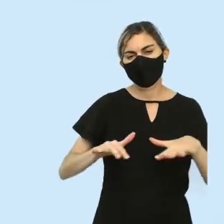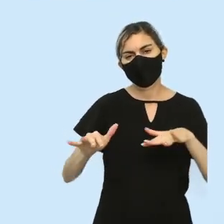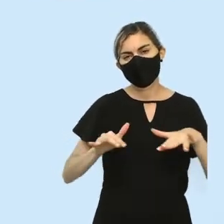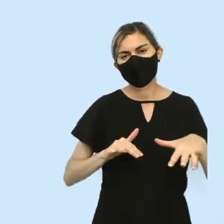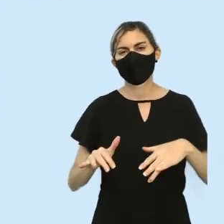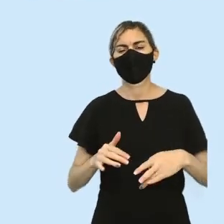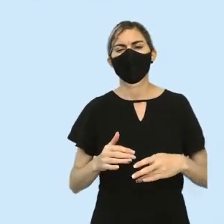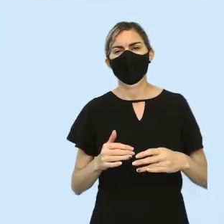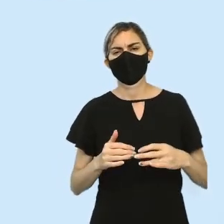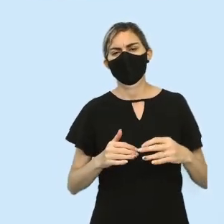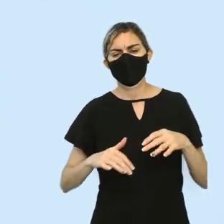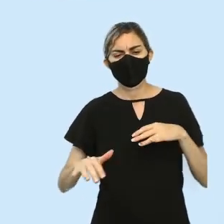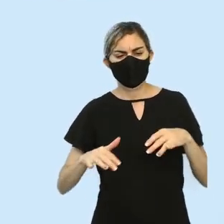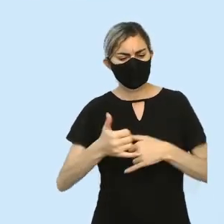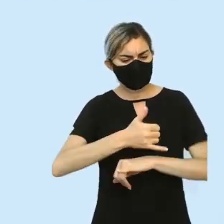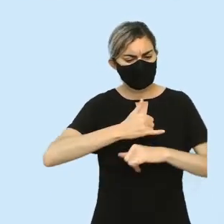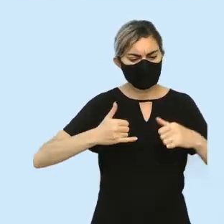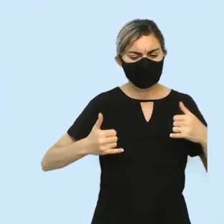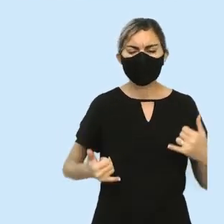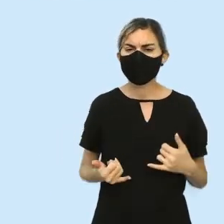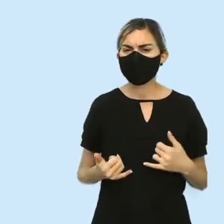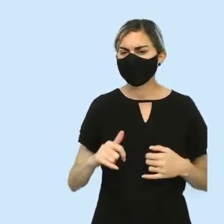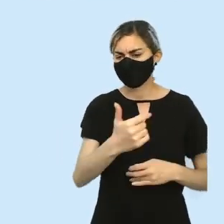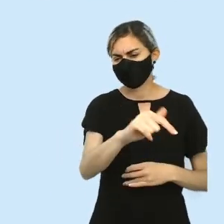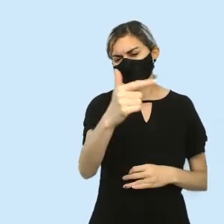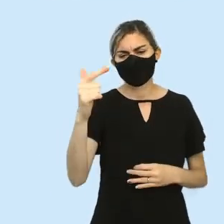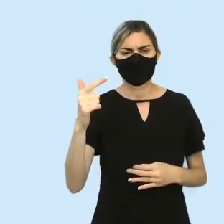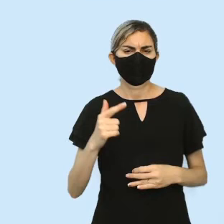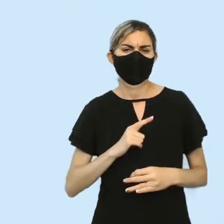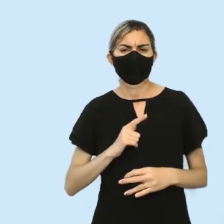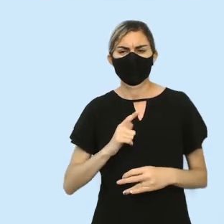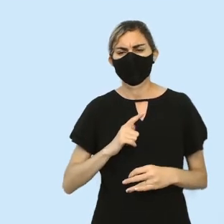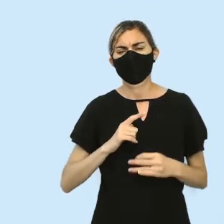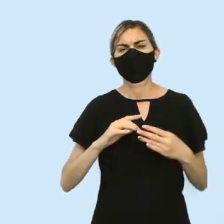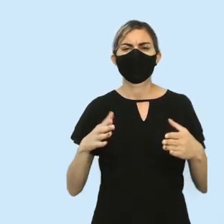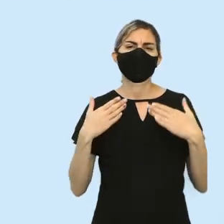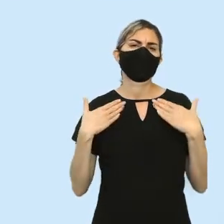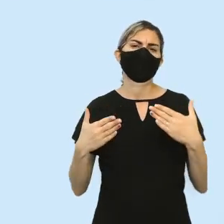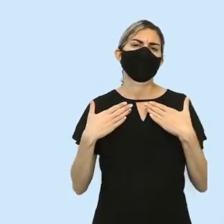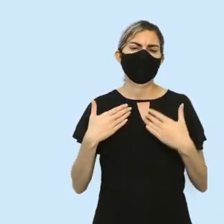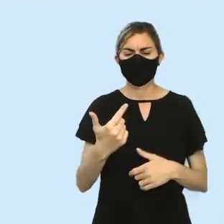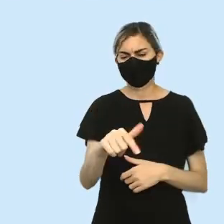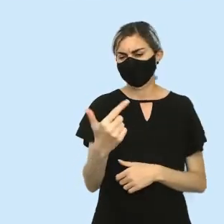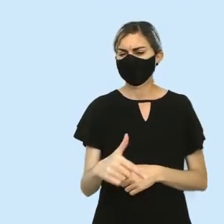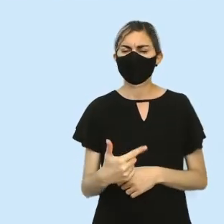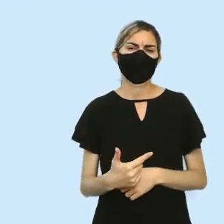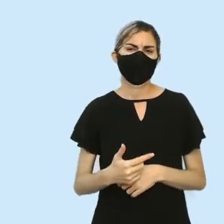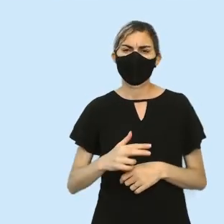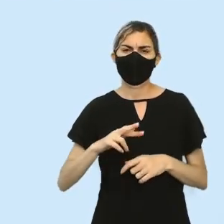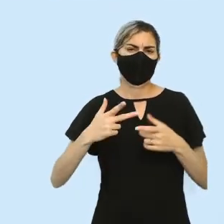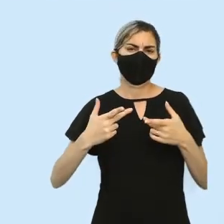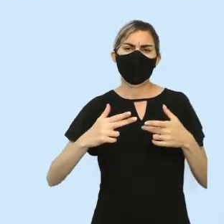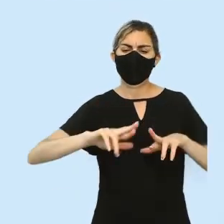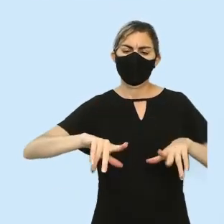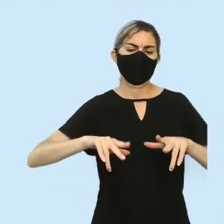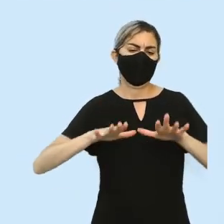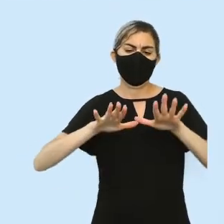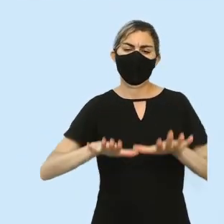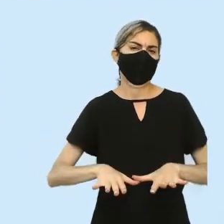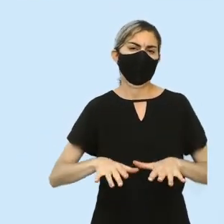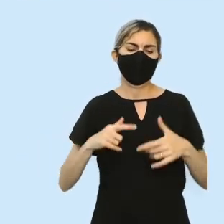movimento, em trânsito. Não existe dizer que eu estou com calor. O calor não é fixo. O